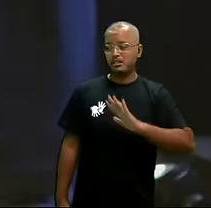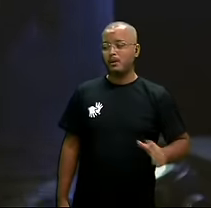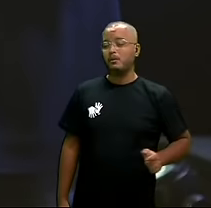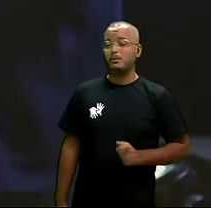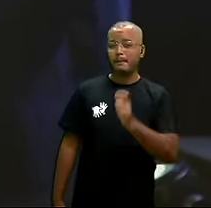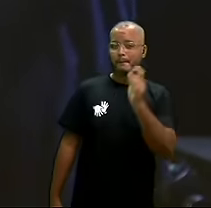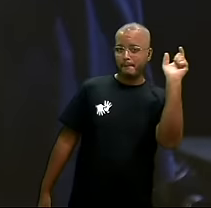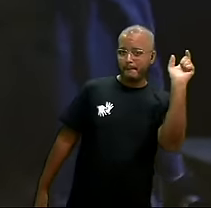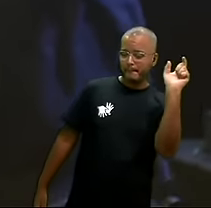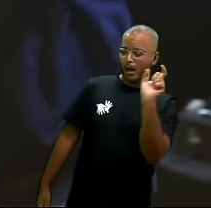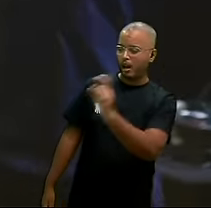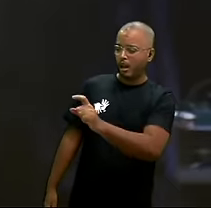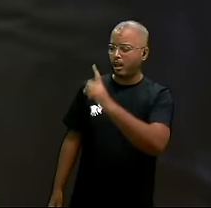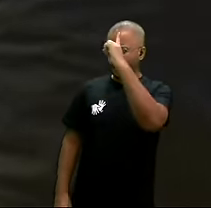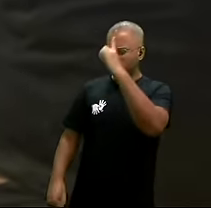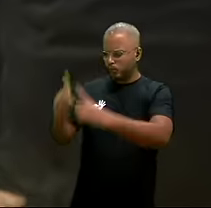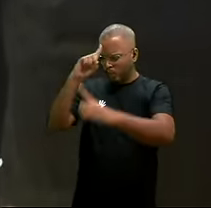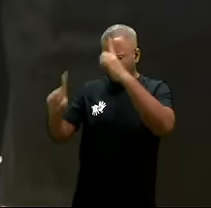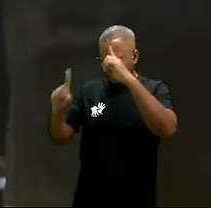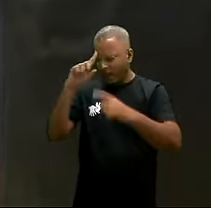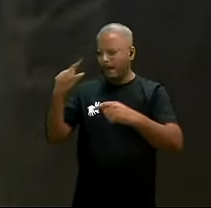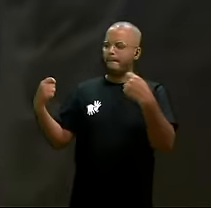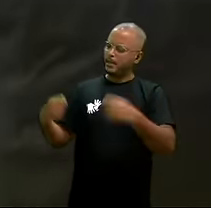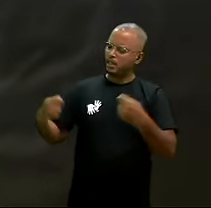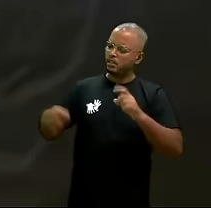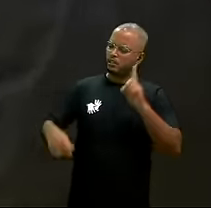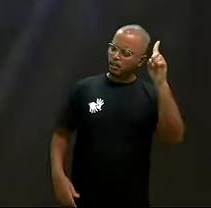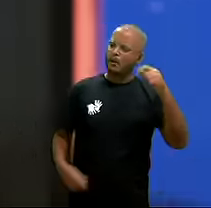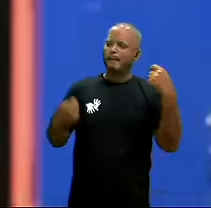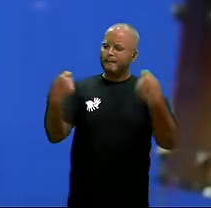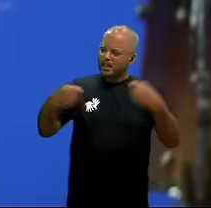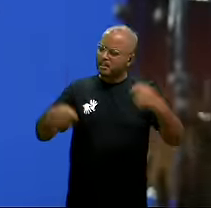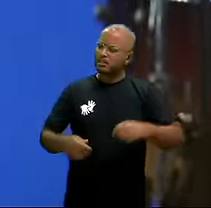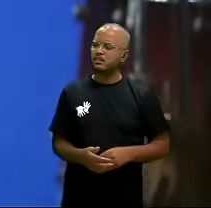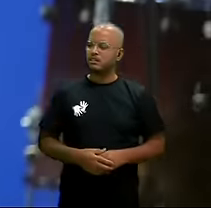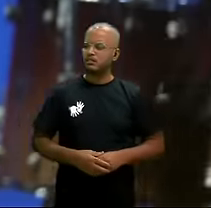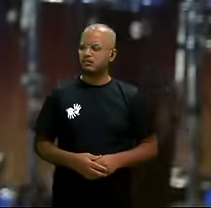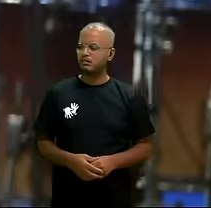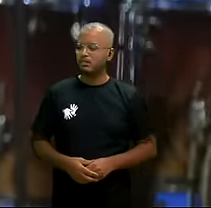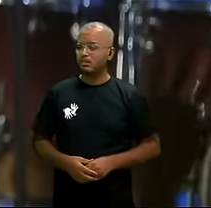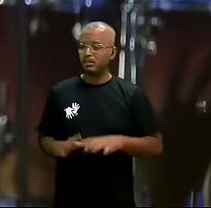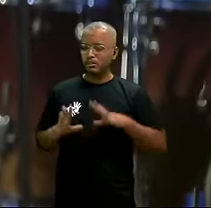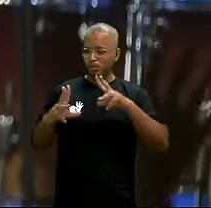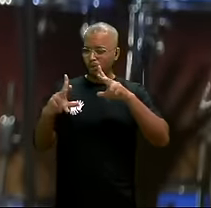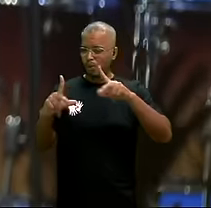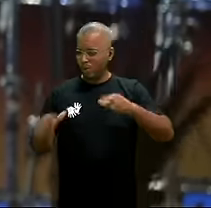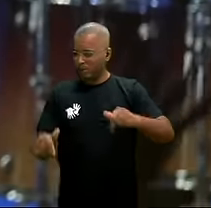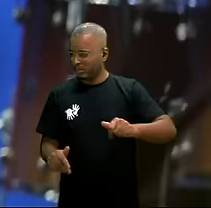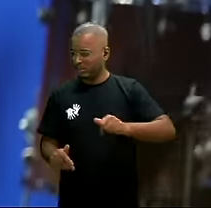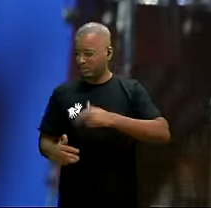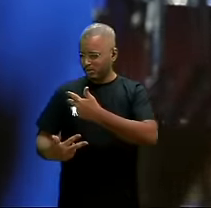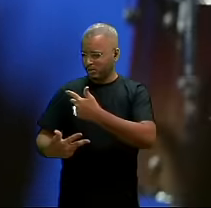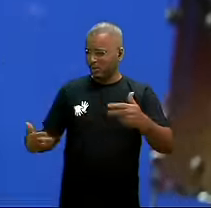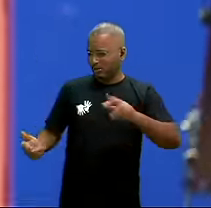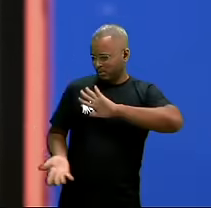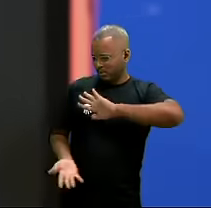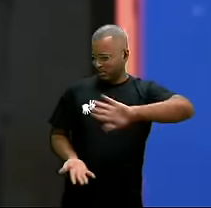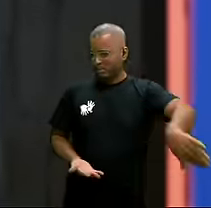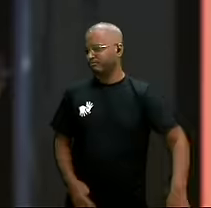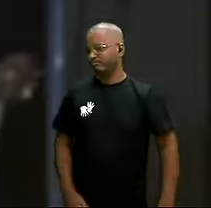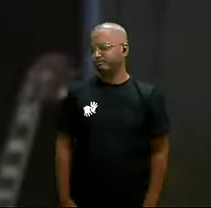palavra, você precisa de autoridade, você precisa de Deus na tua vida. O resto é resto, o resto é detalhe.